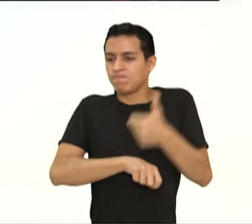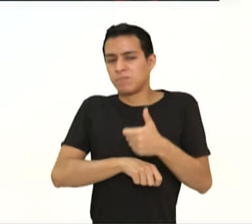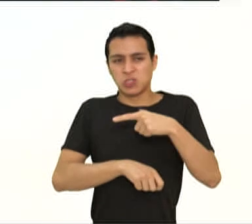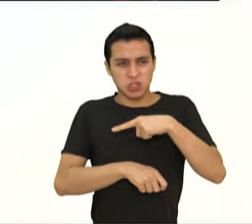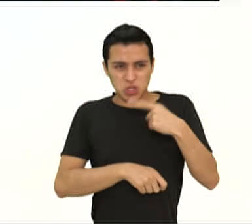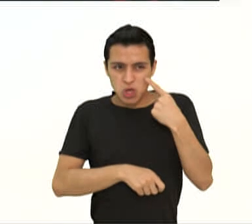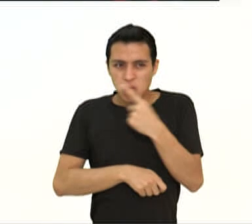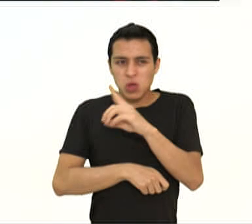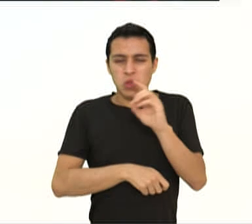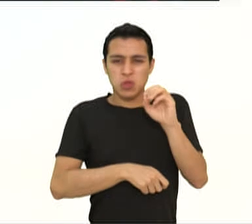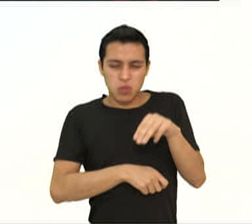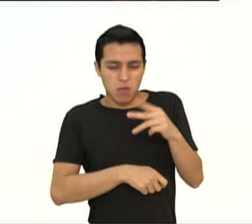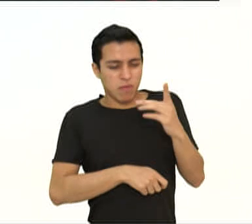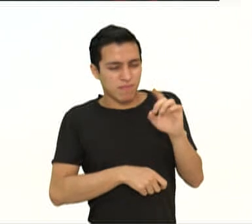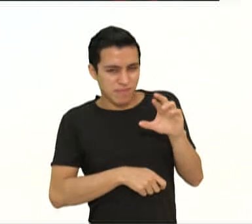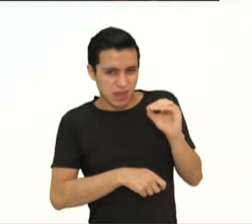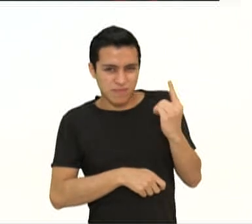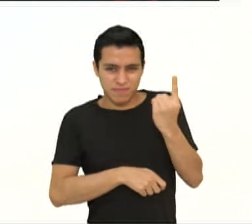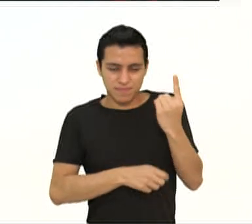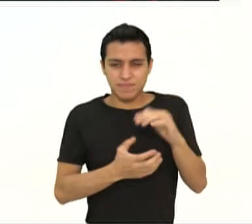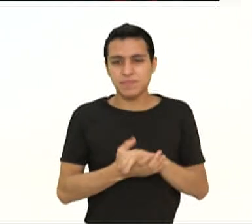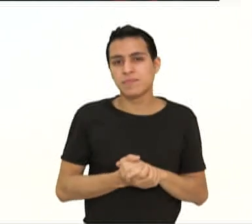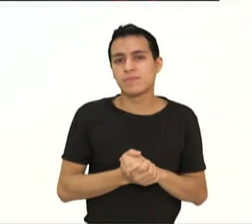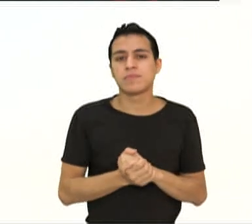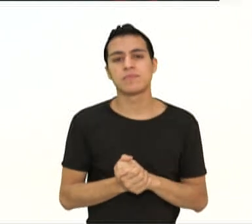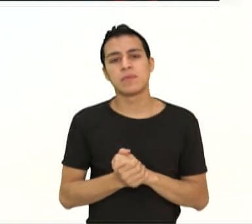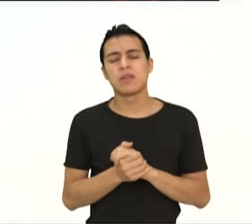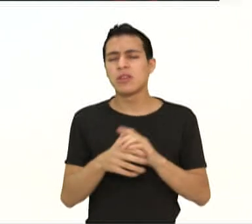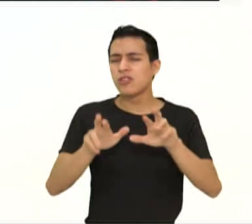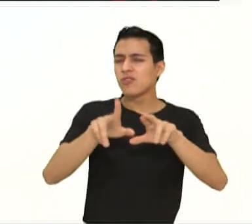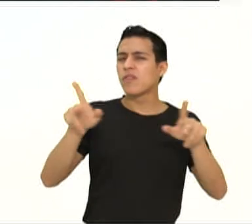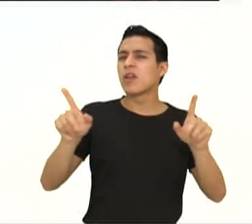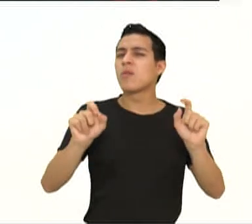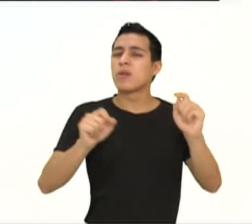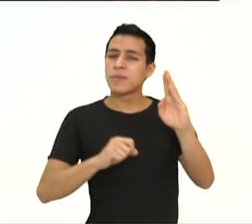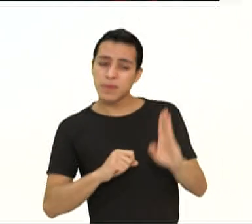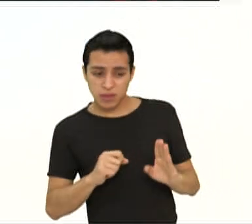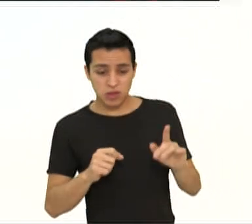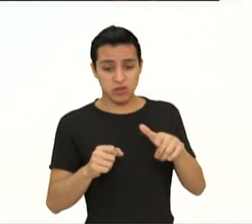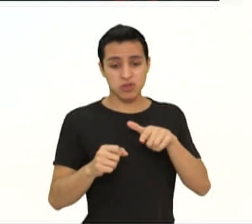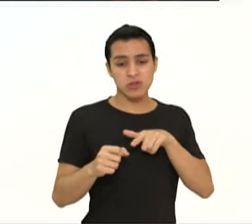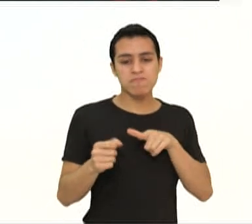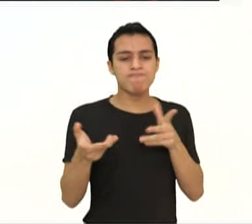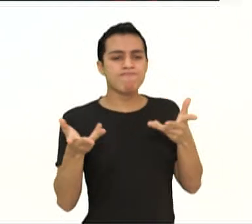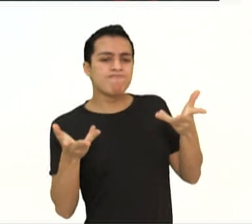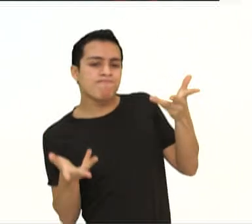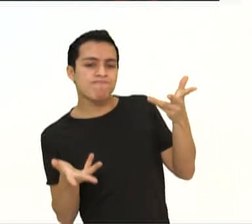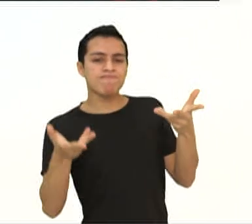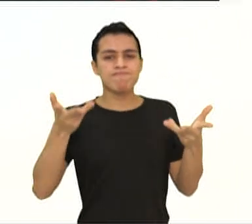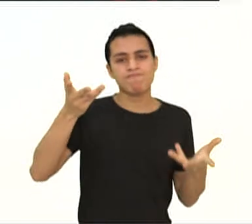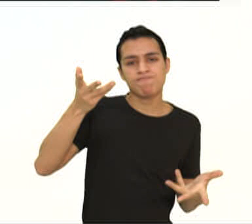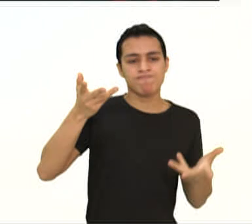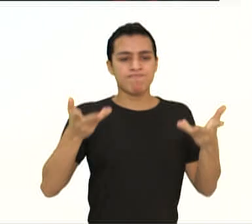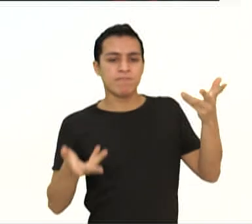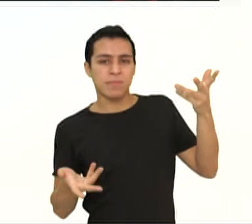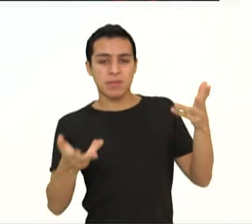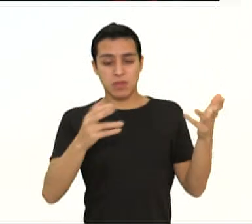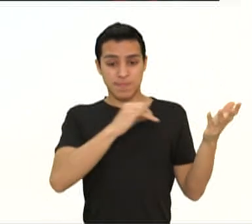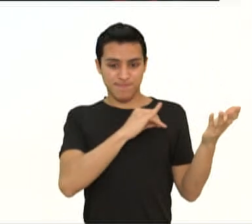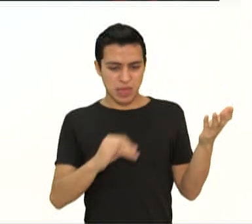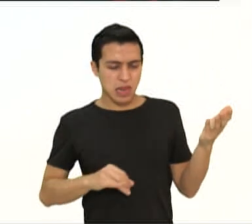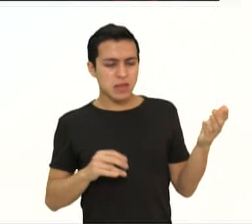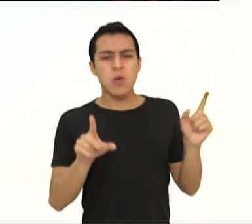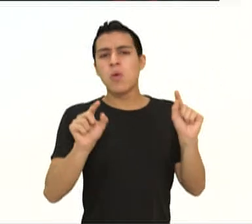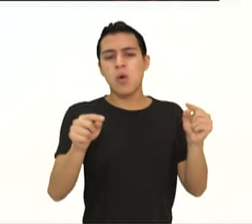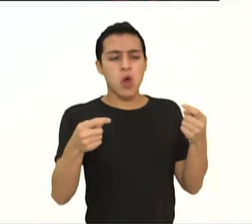entanto, havia algo diferente no Brasil de Dom Pedro I. O poder moderador exercido pelo imperador.